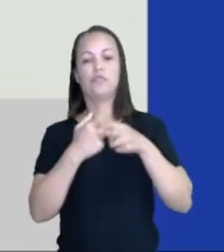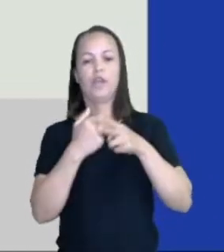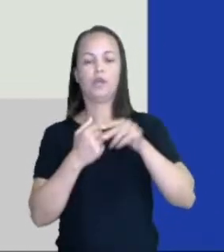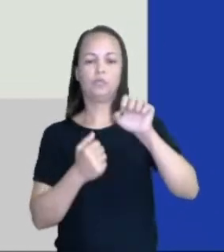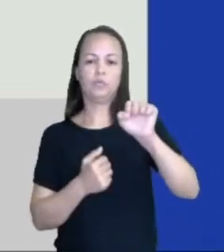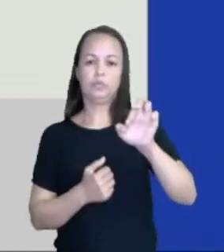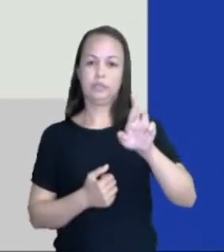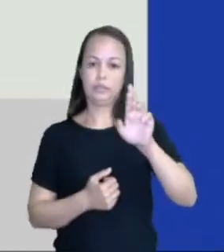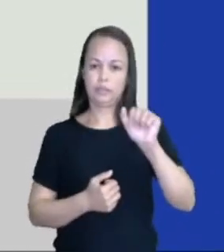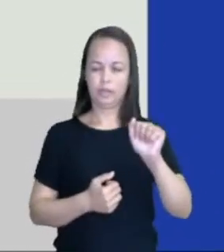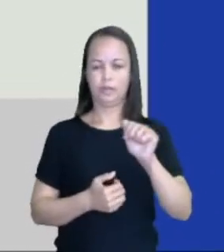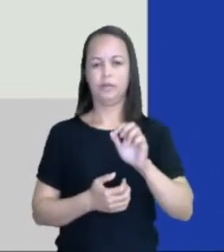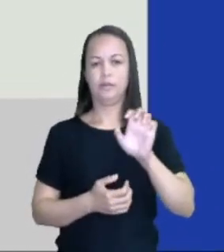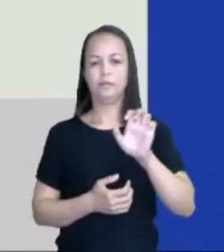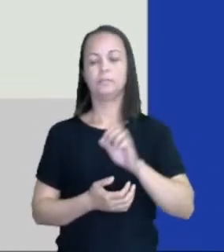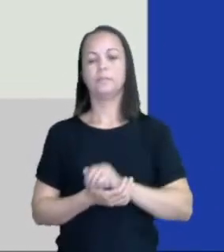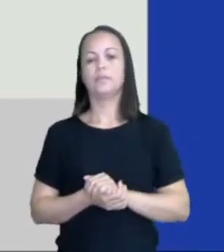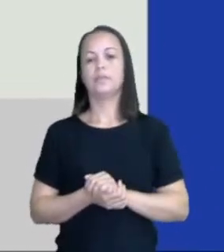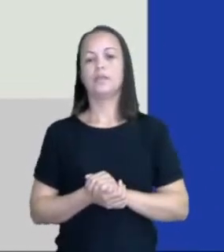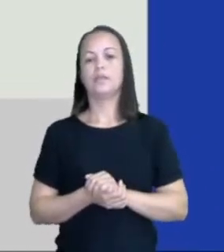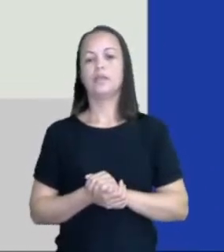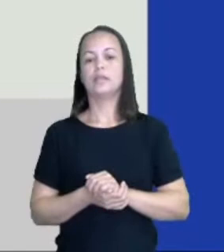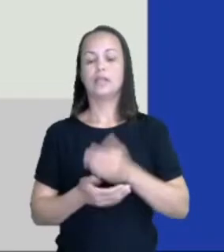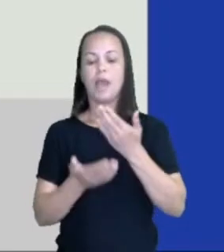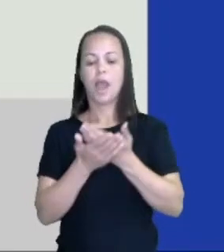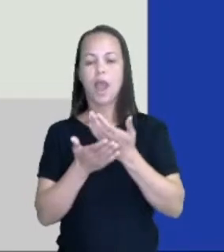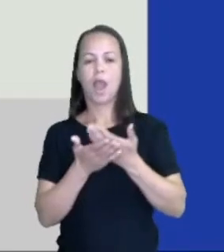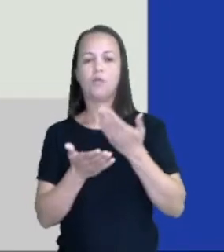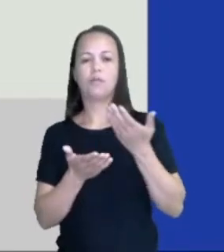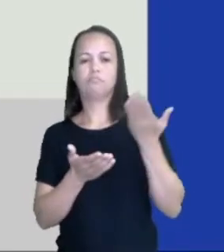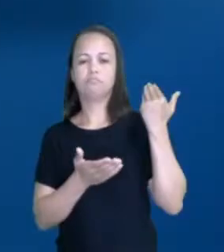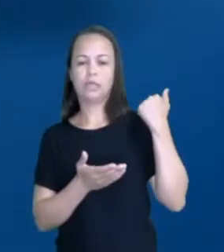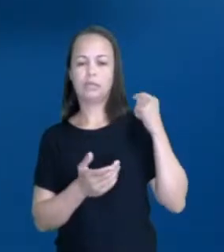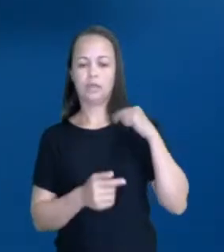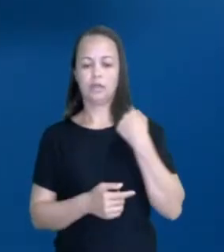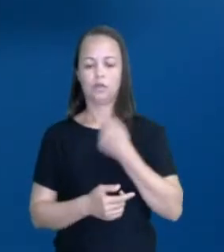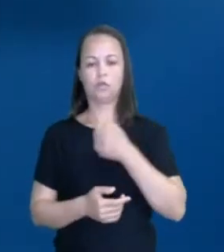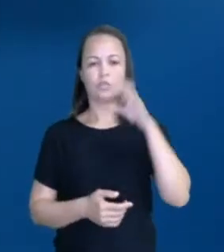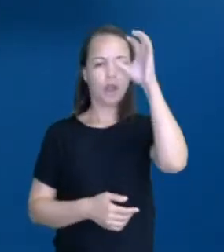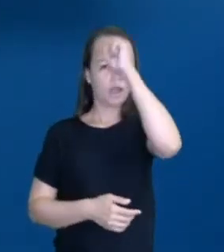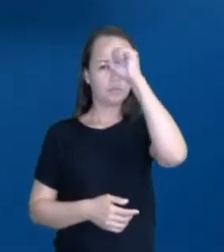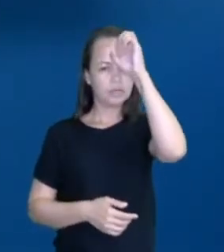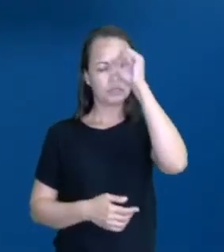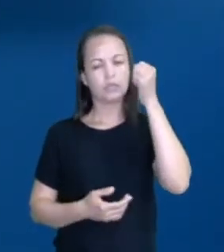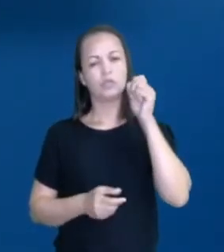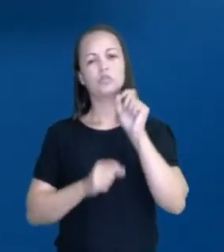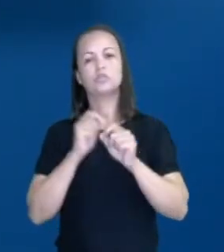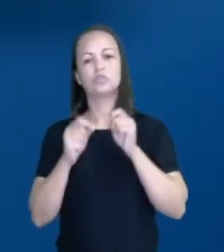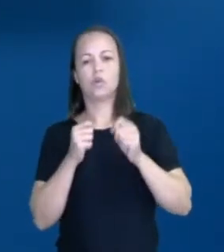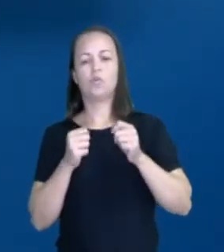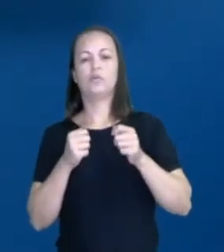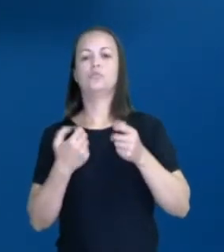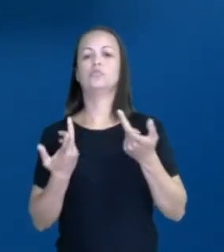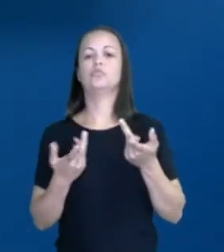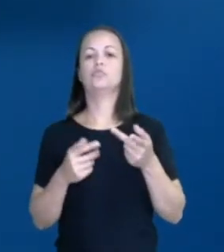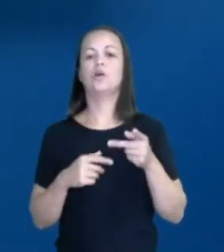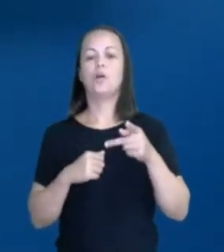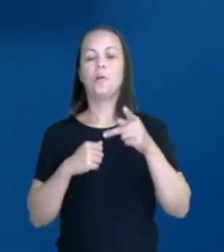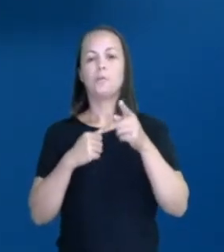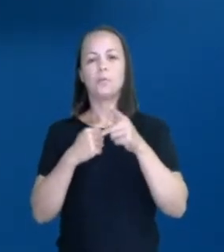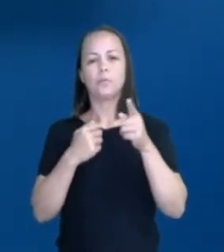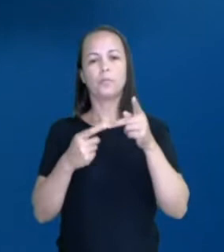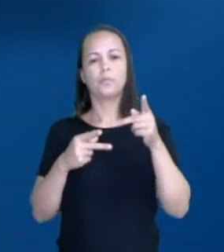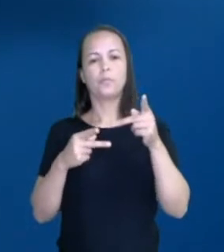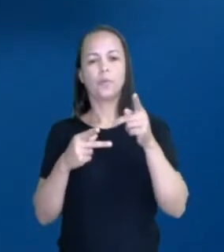do indicativo. Na aula passada, a gente aprendeu sobre os pronomes pessoais, que são